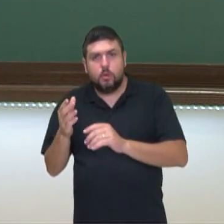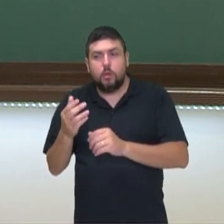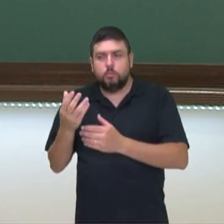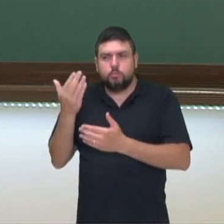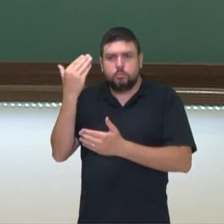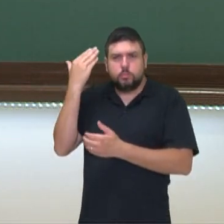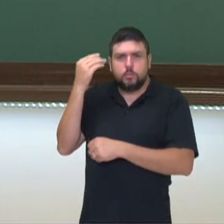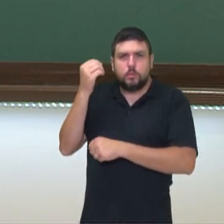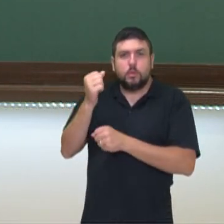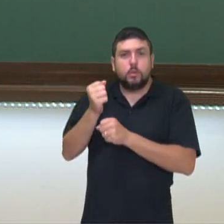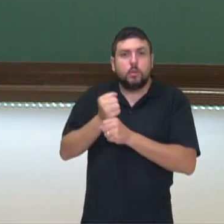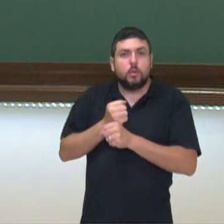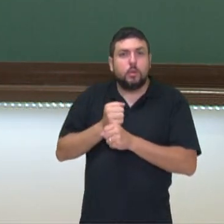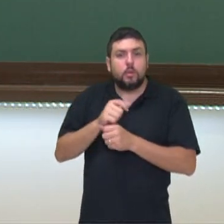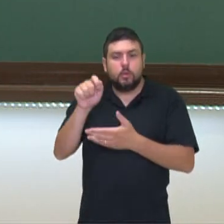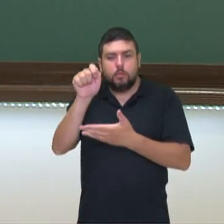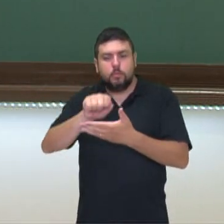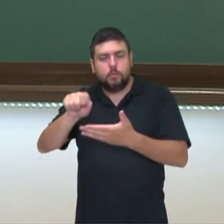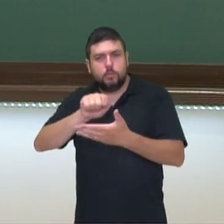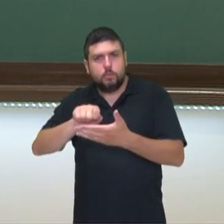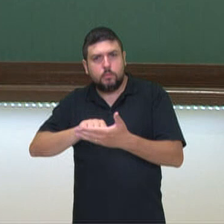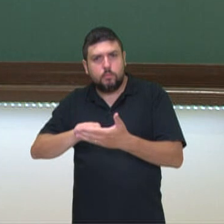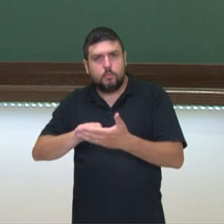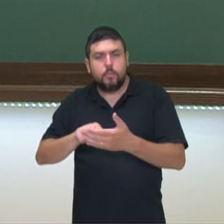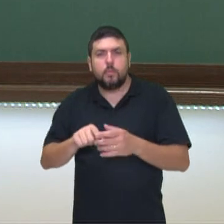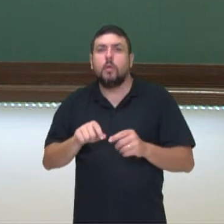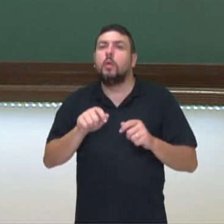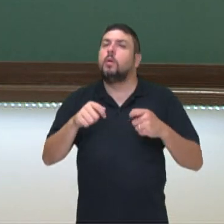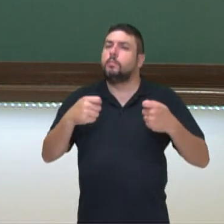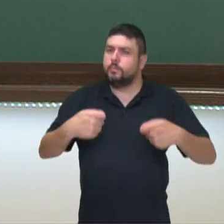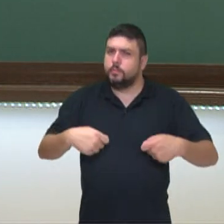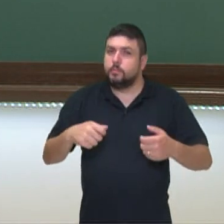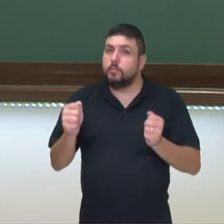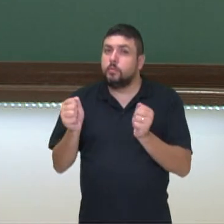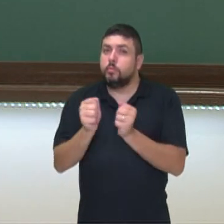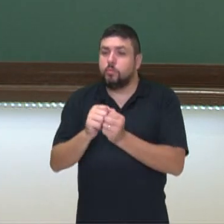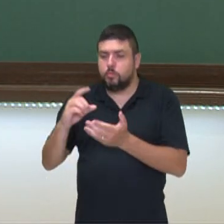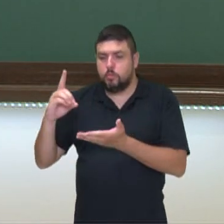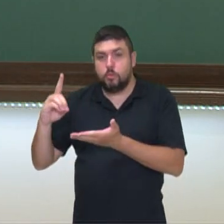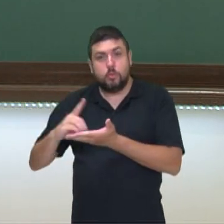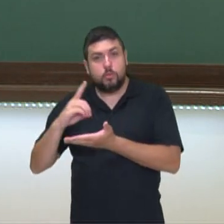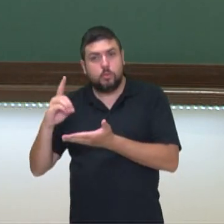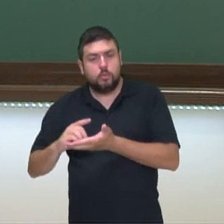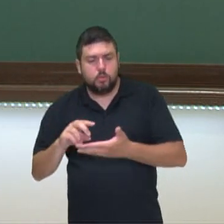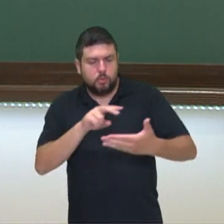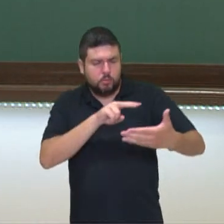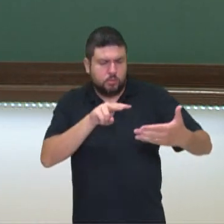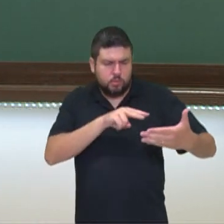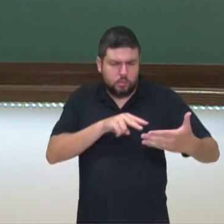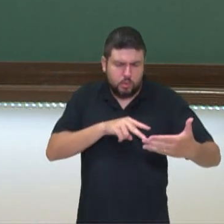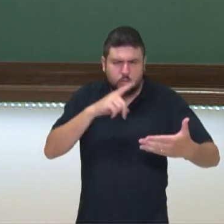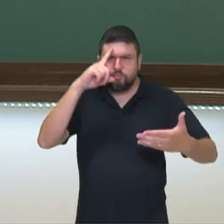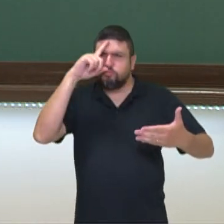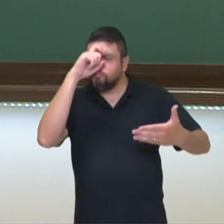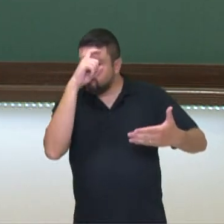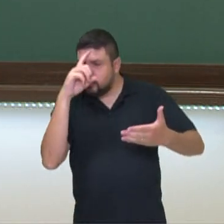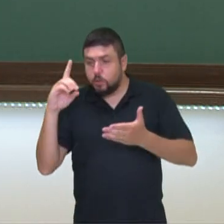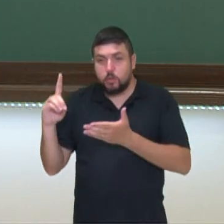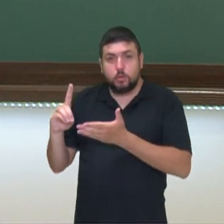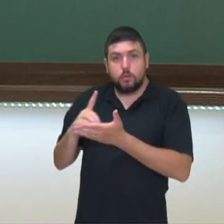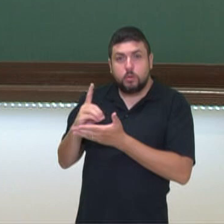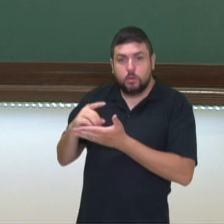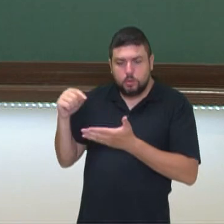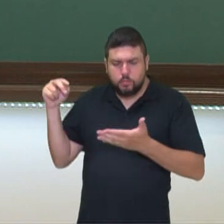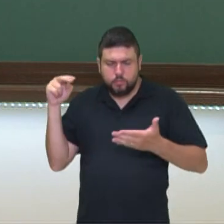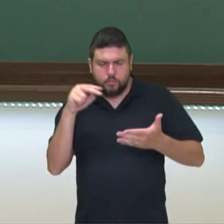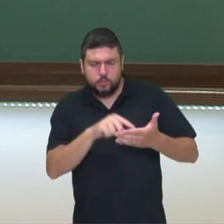escrito, da sua intenção, você vai precisar consultar um dicionário para verificar as palavras, verificar a intenção de cada